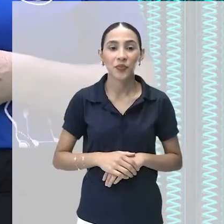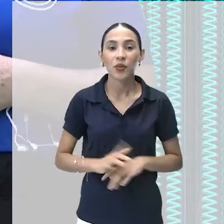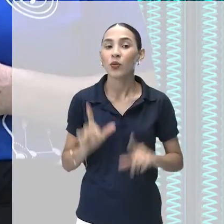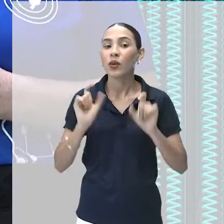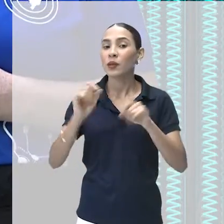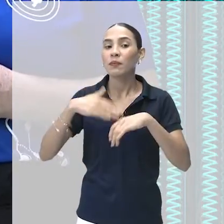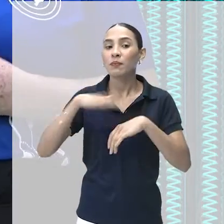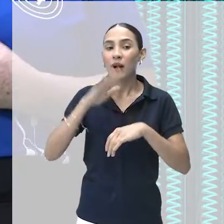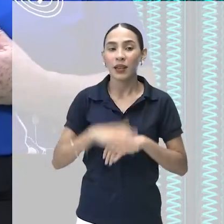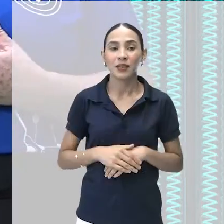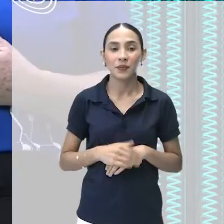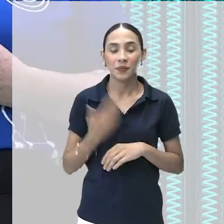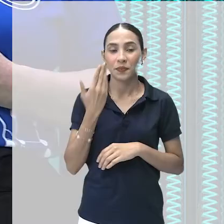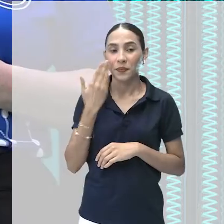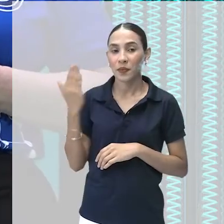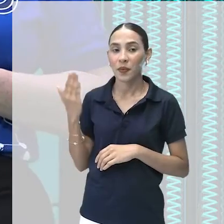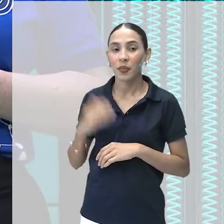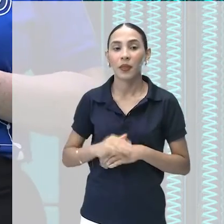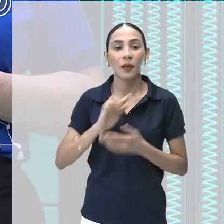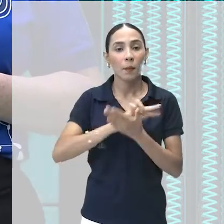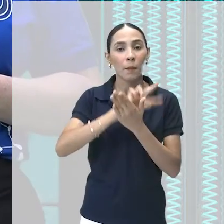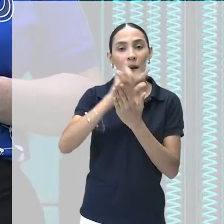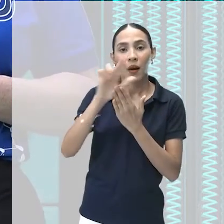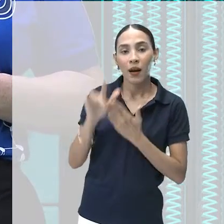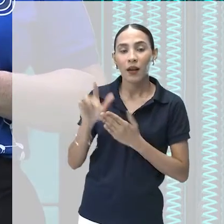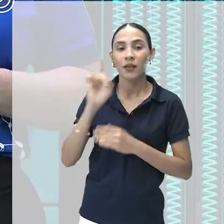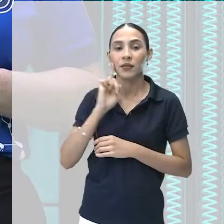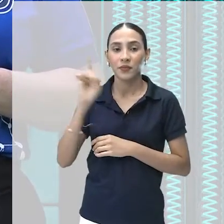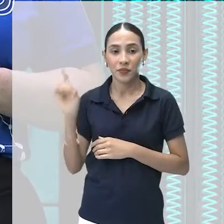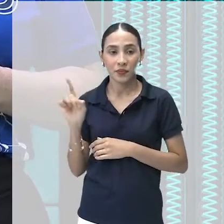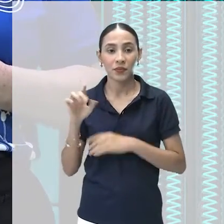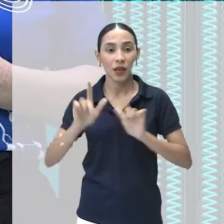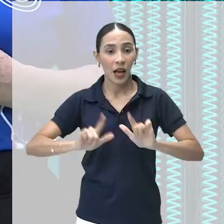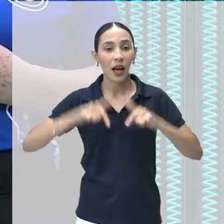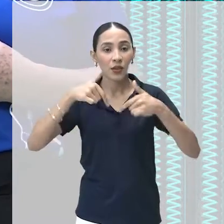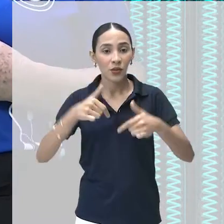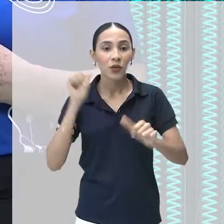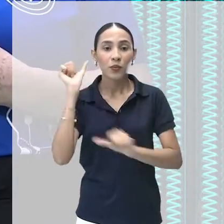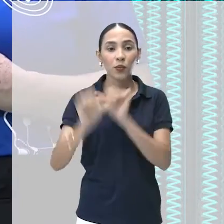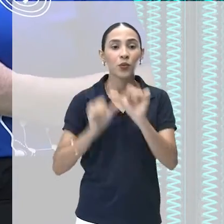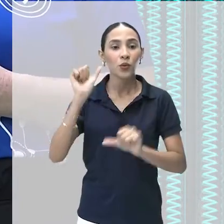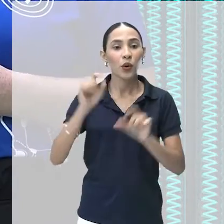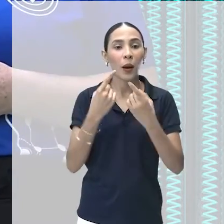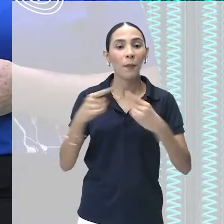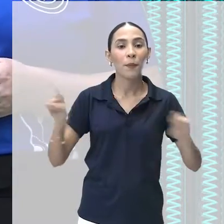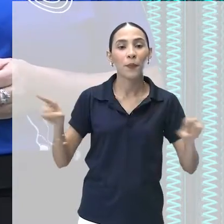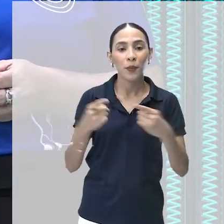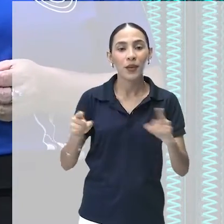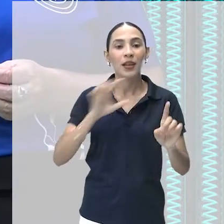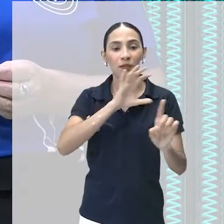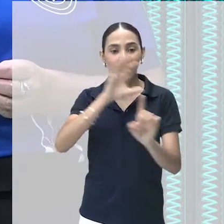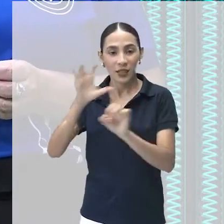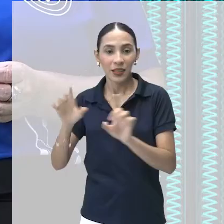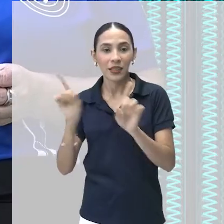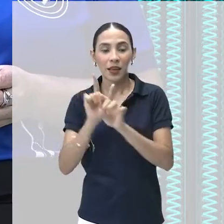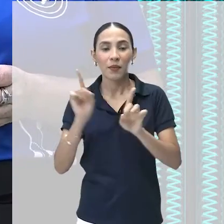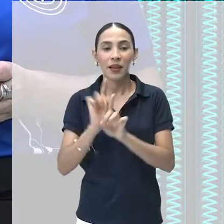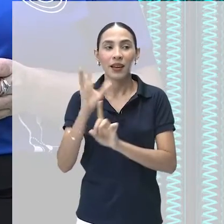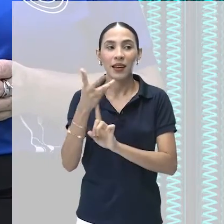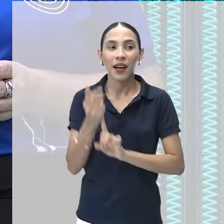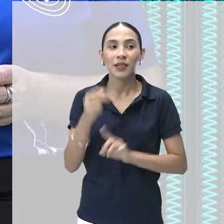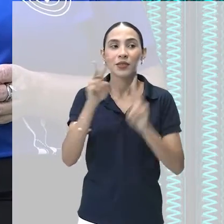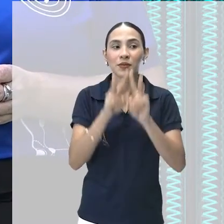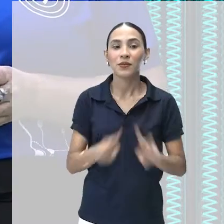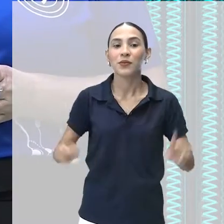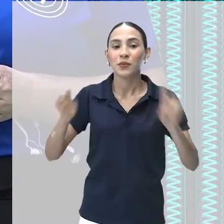mais que nós temos como característica? A multidisciplinaridade. O movimento transcendeu a música, influenciando também as artes